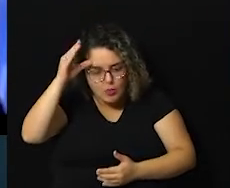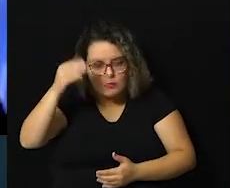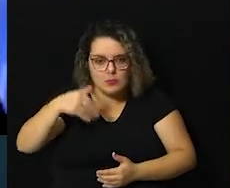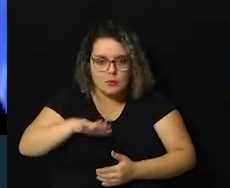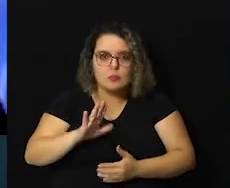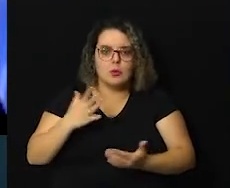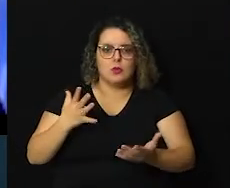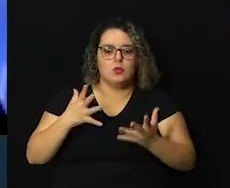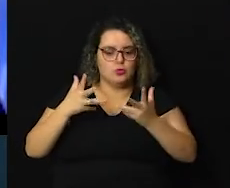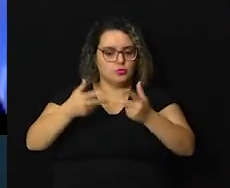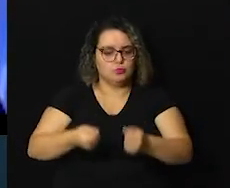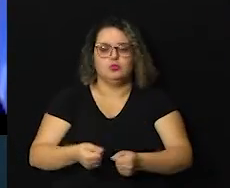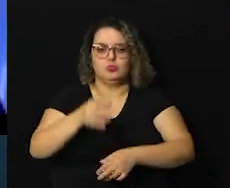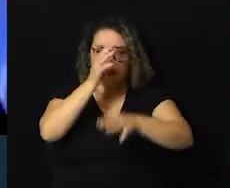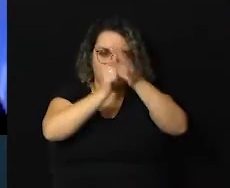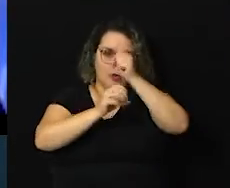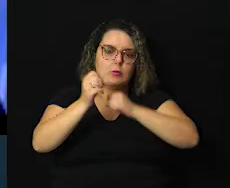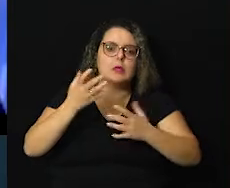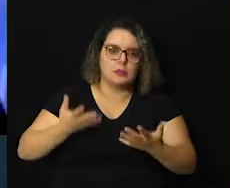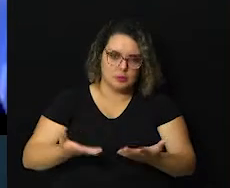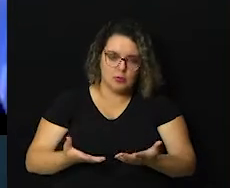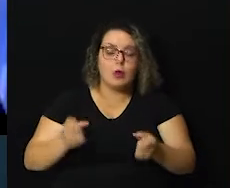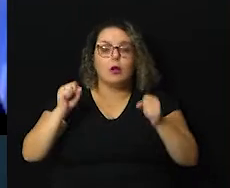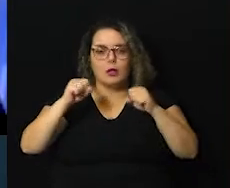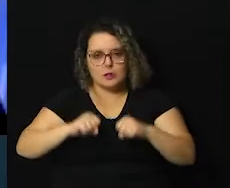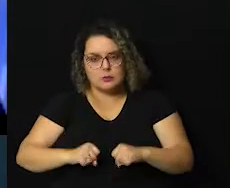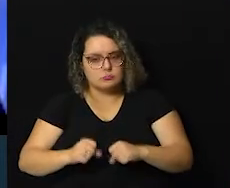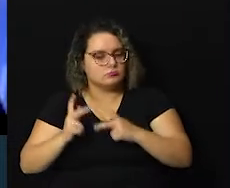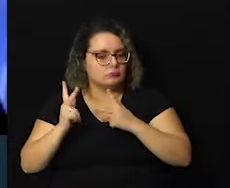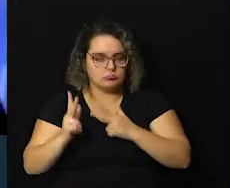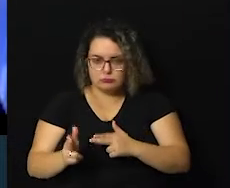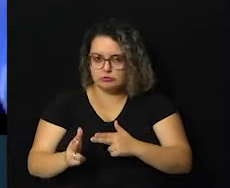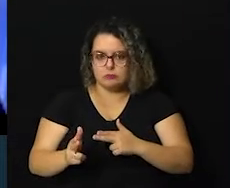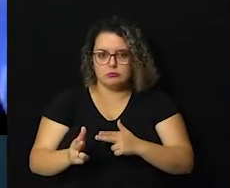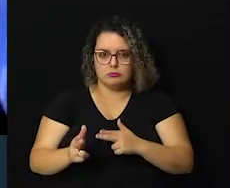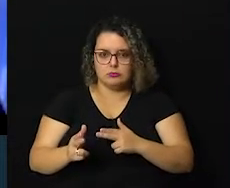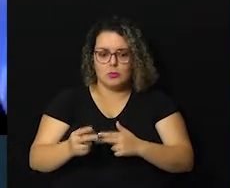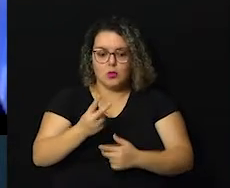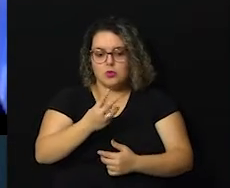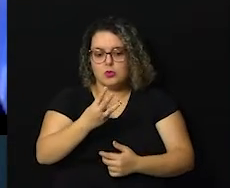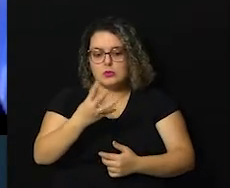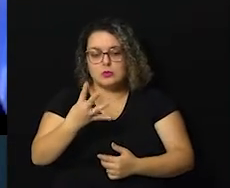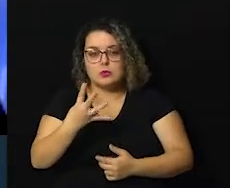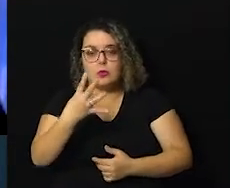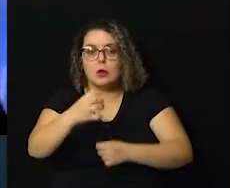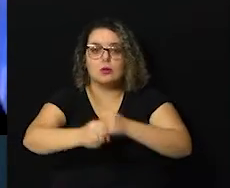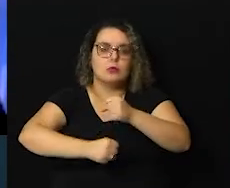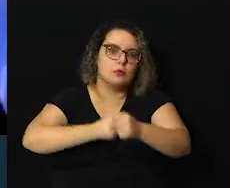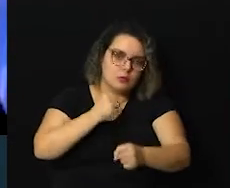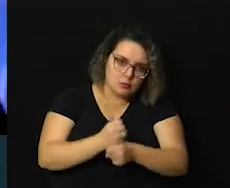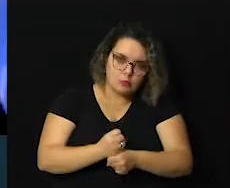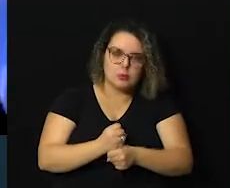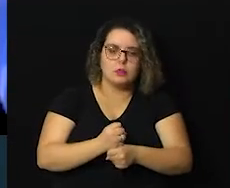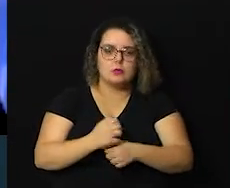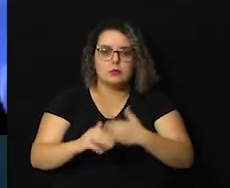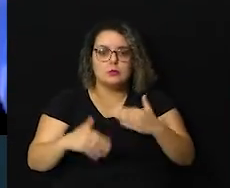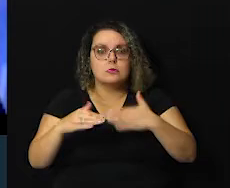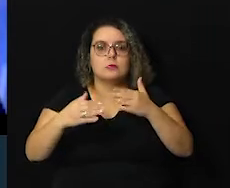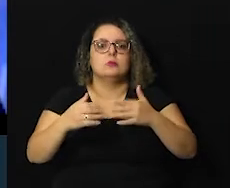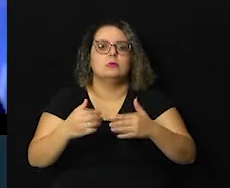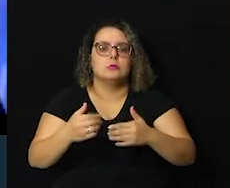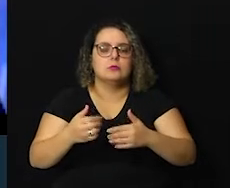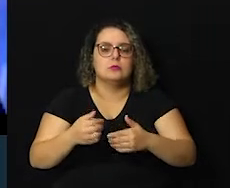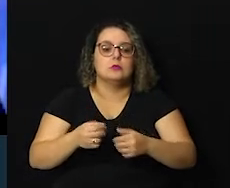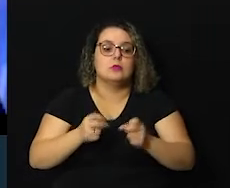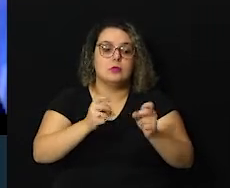uma mecânica mais robusta e com tudo aquilo que você aprendeu E aí sim a mesma coisa não leve dois três quatro anos para desenvolver um